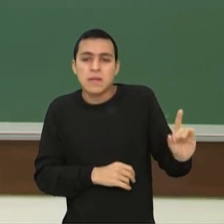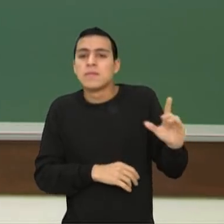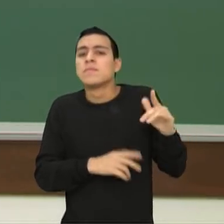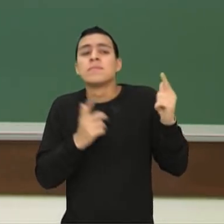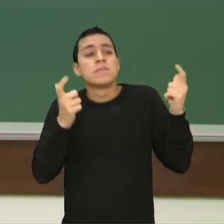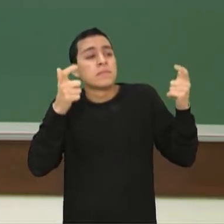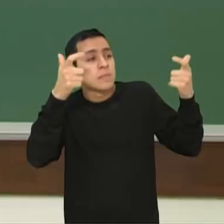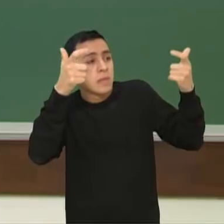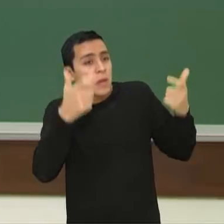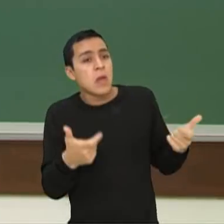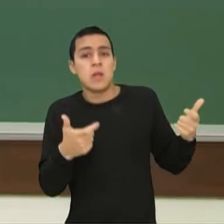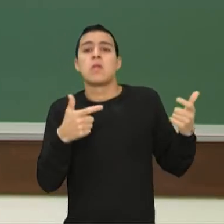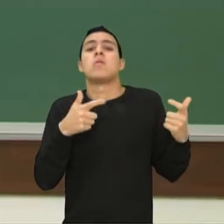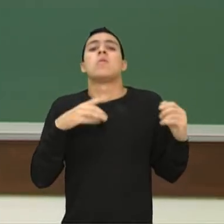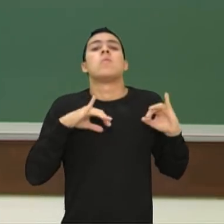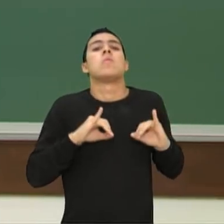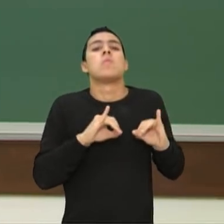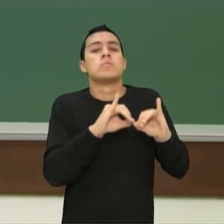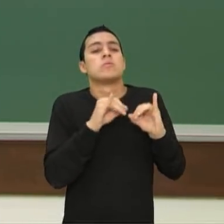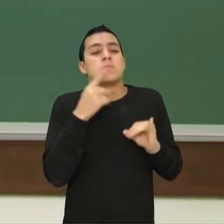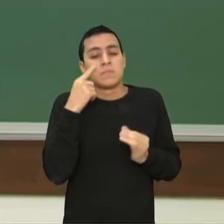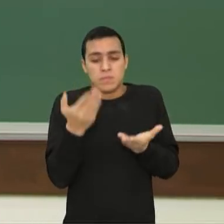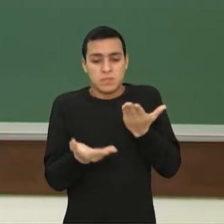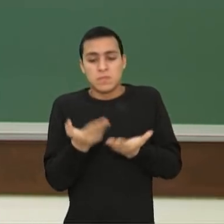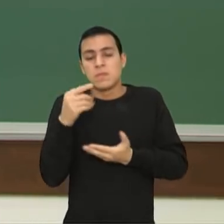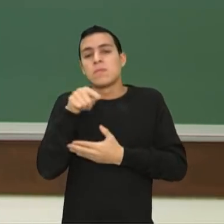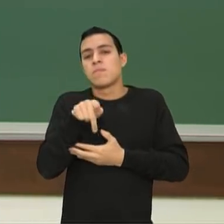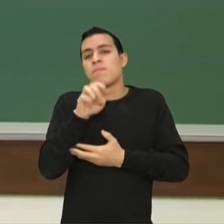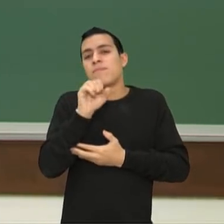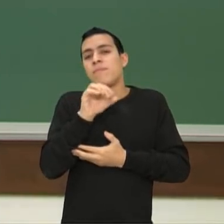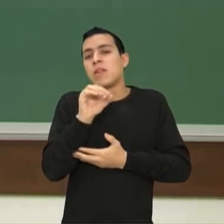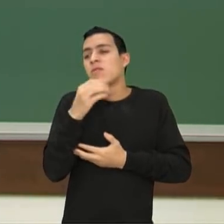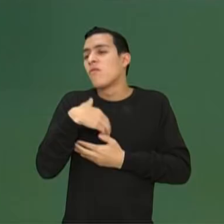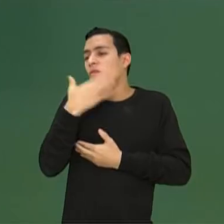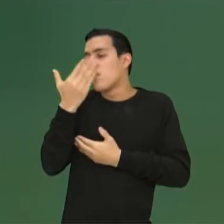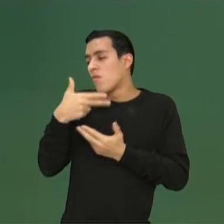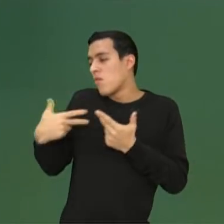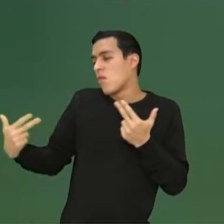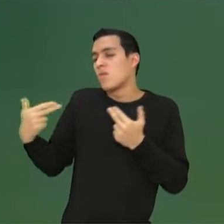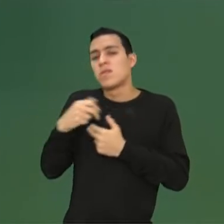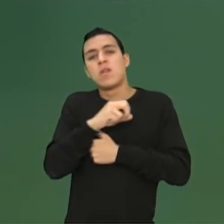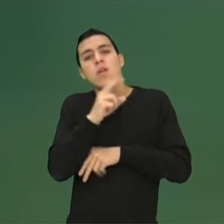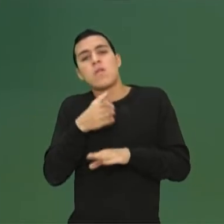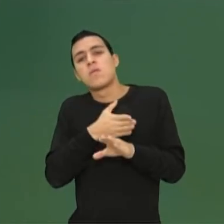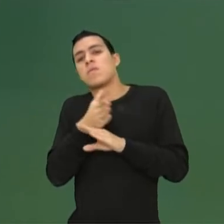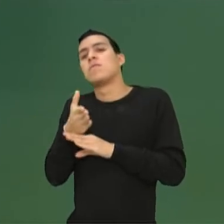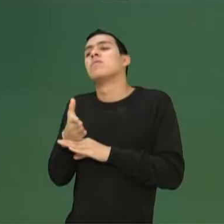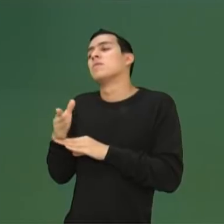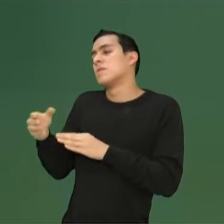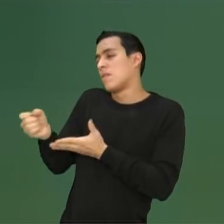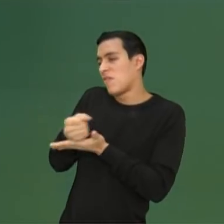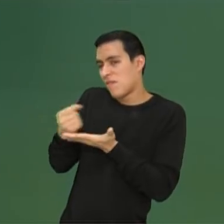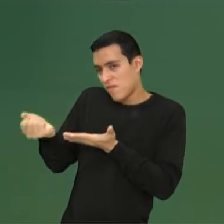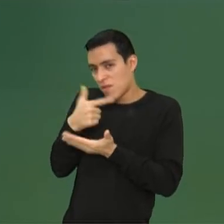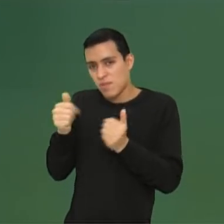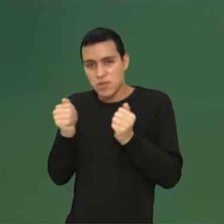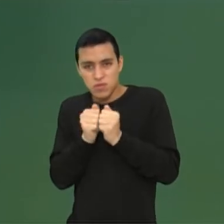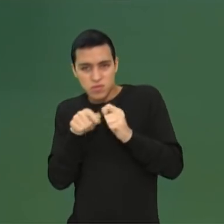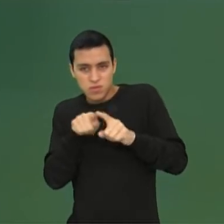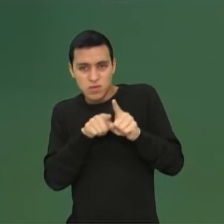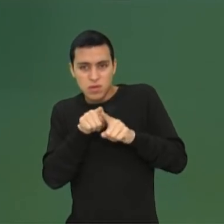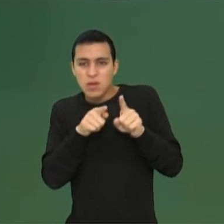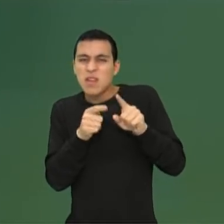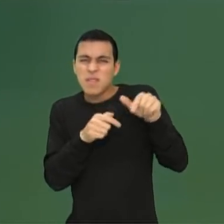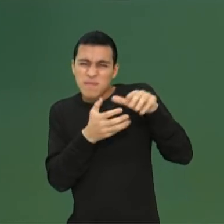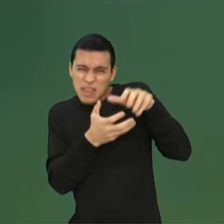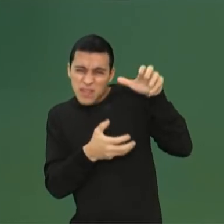é que está no mercado a balança para pesar as frutas? Ou você vai na farmácia, com o irmão mais velho,